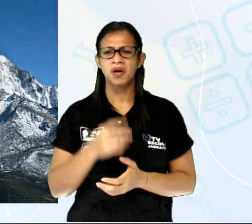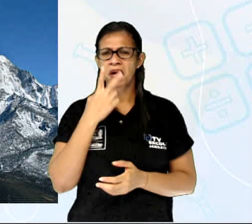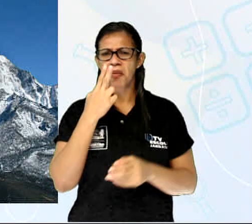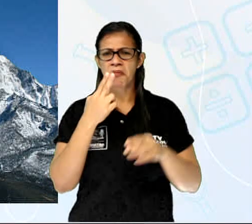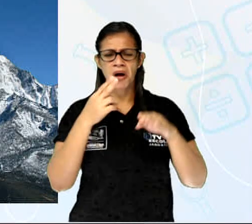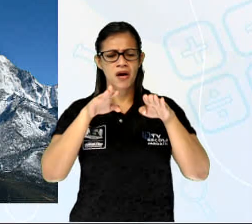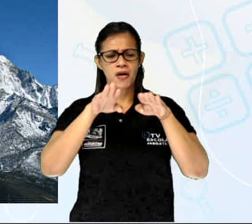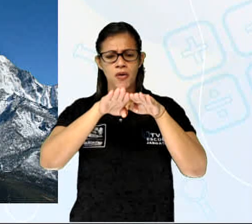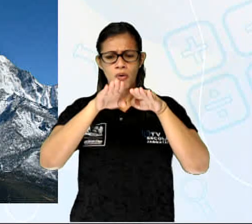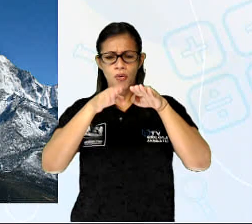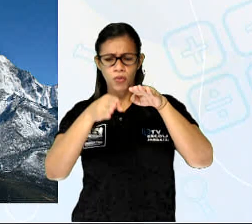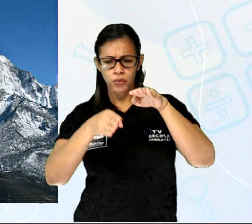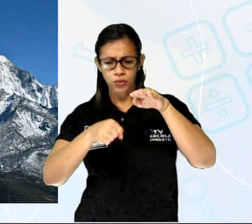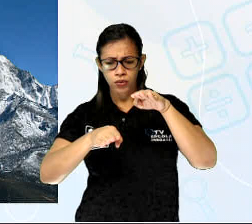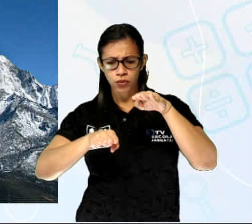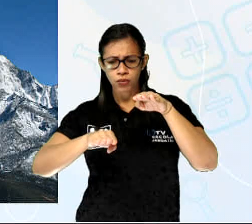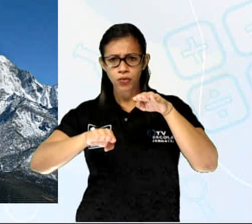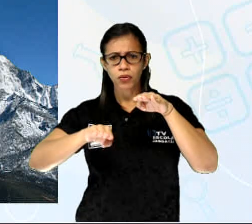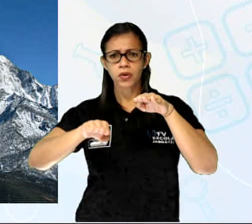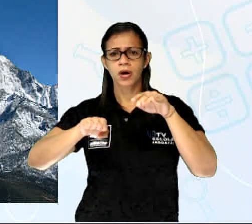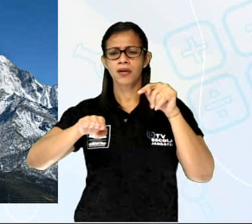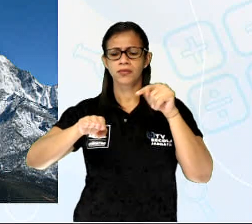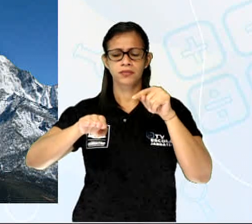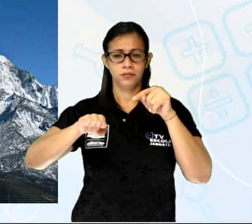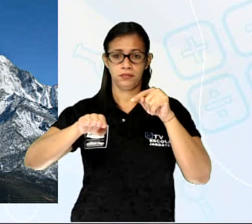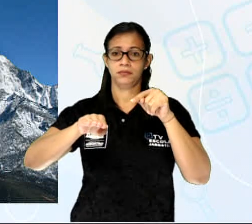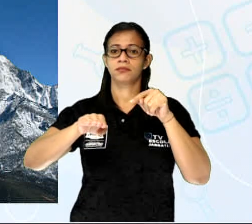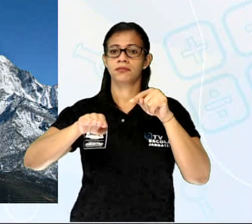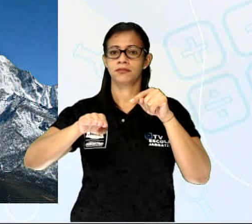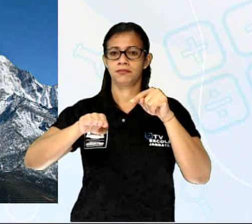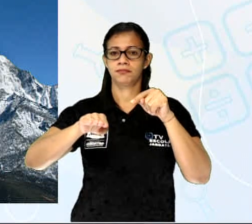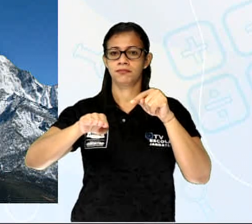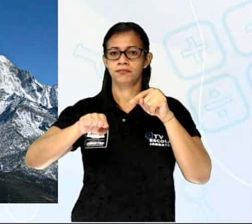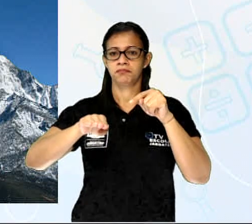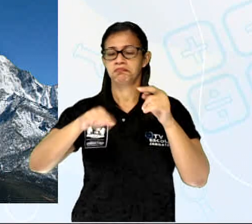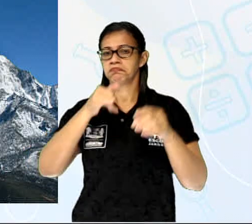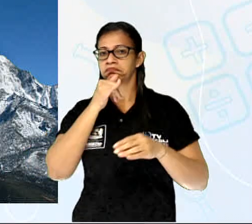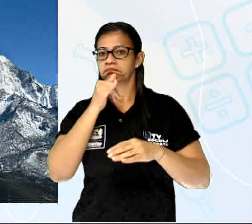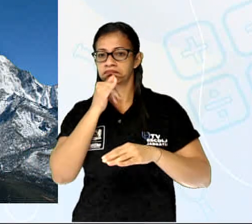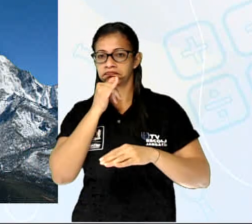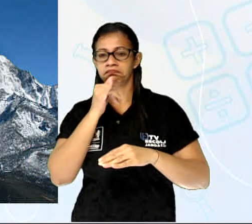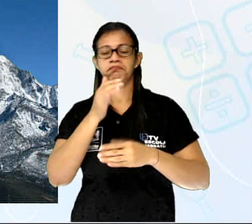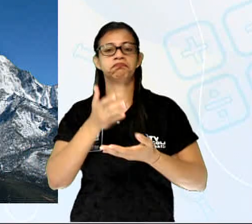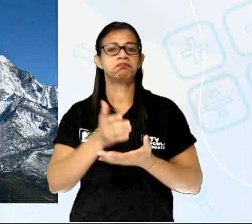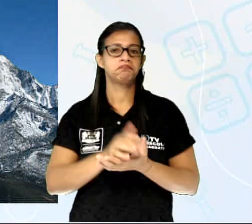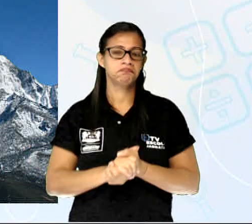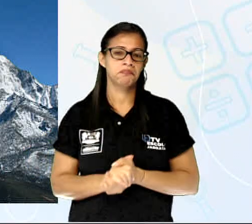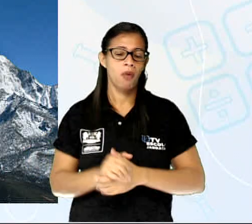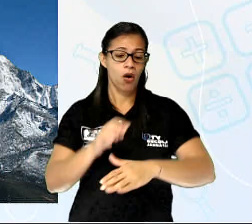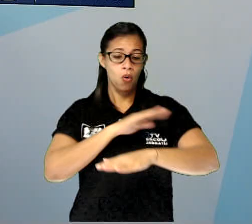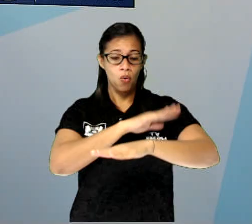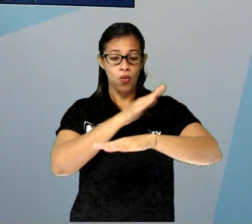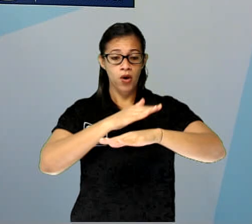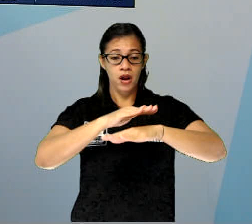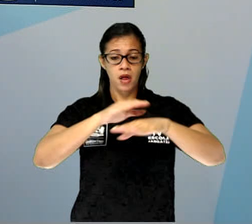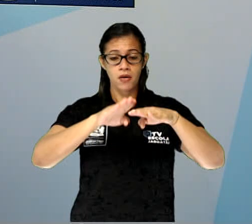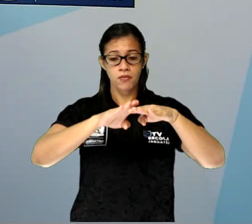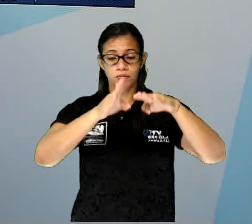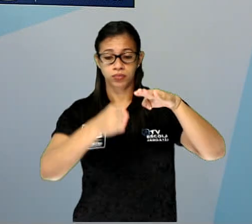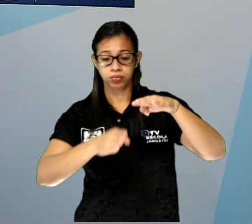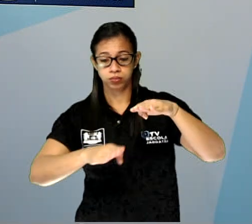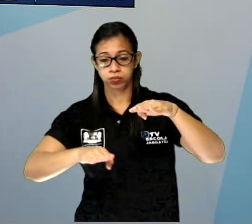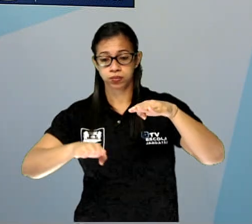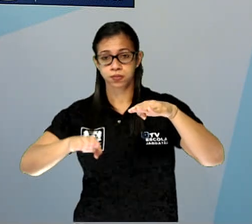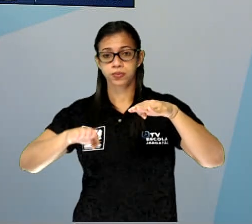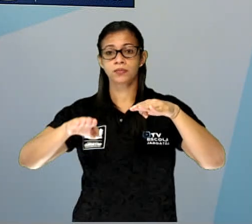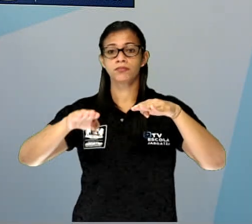verdade a depressão é a área mais baixa do que o relevo que está em sua volta. Temos o exemplo da escarpa. Temos o exemplo